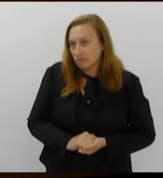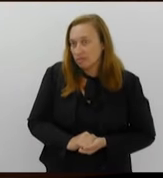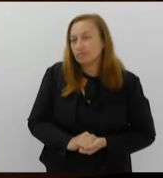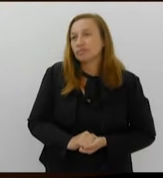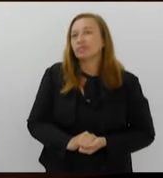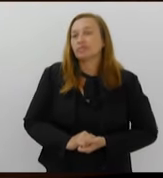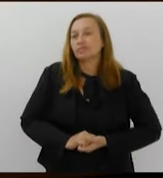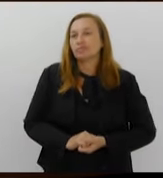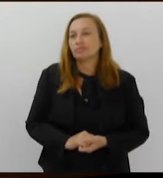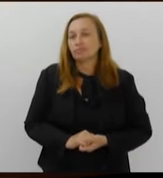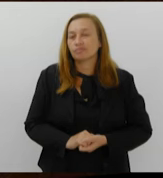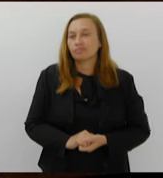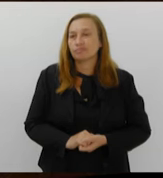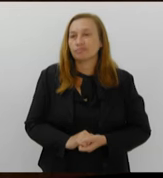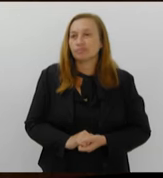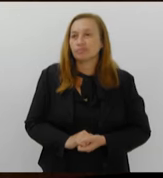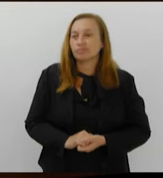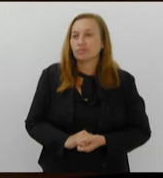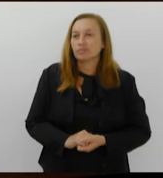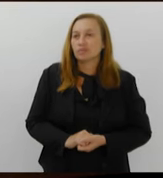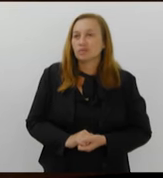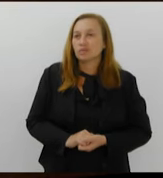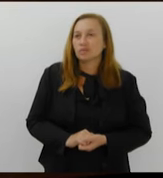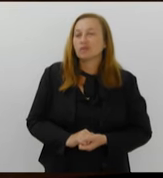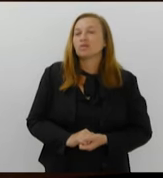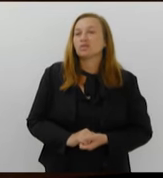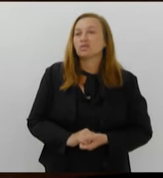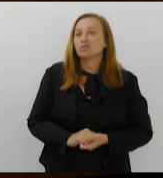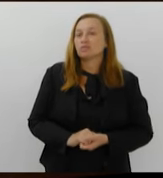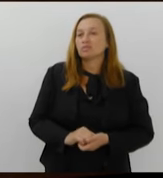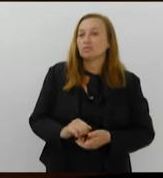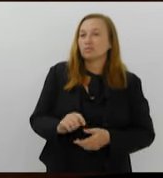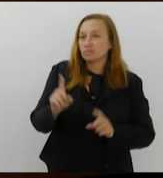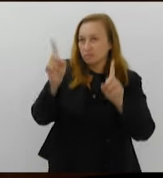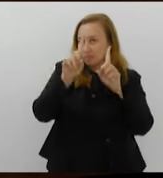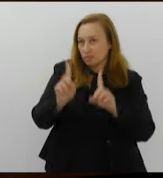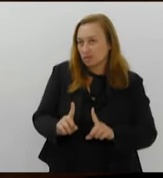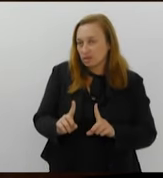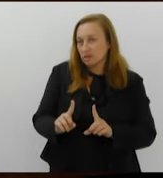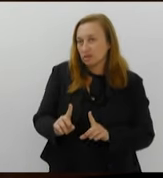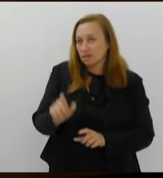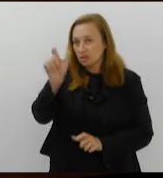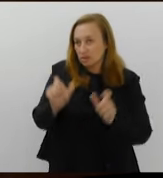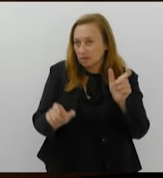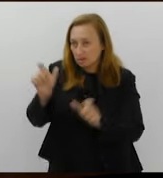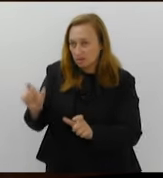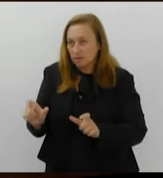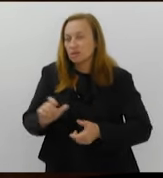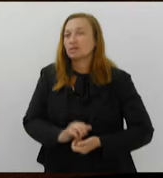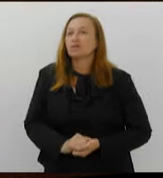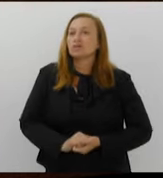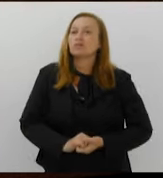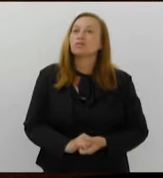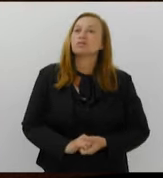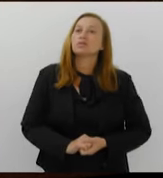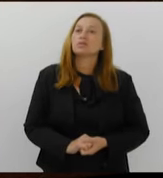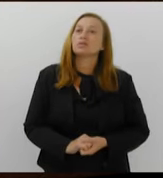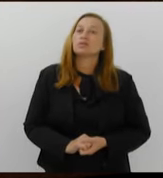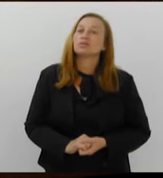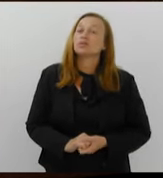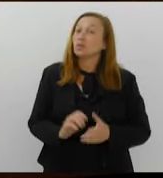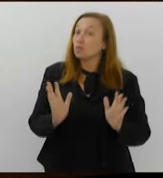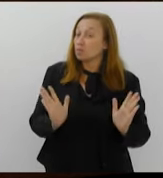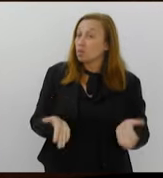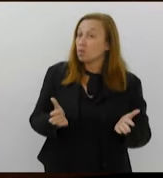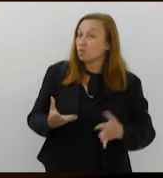com deficiência, com o transtorno do espectro autista. E hoje